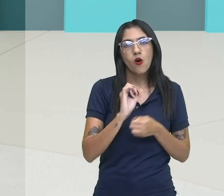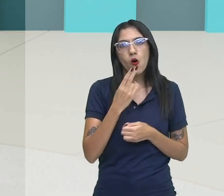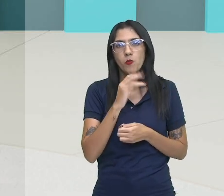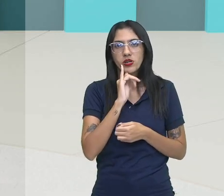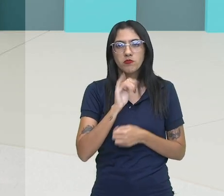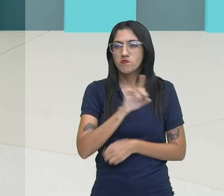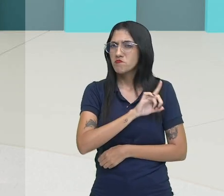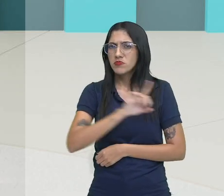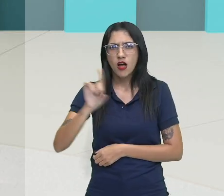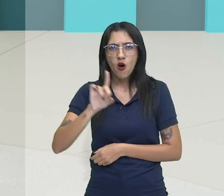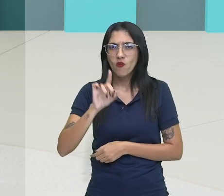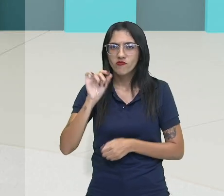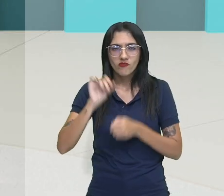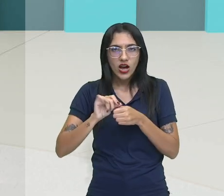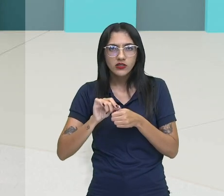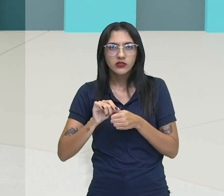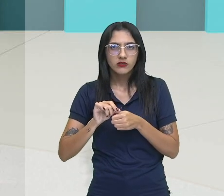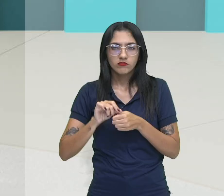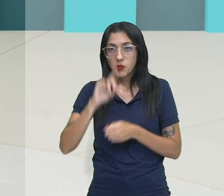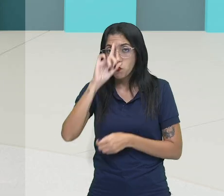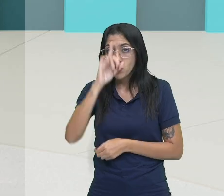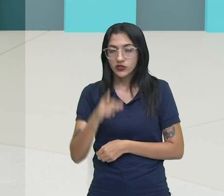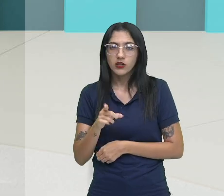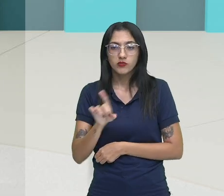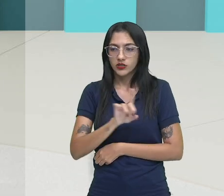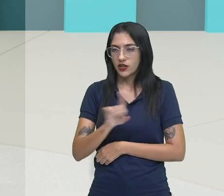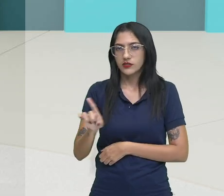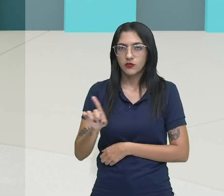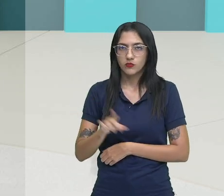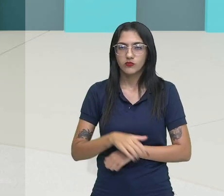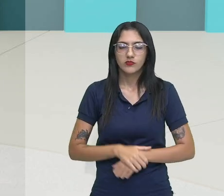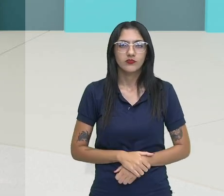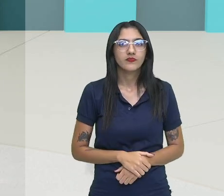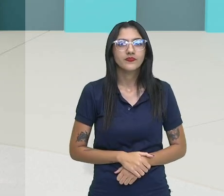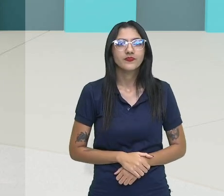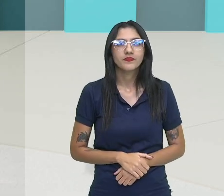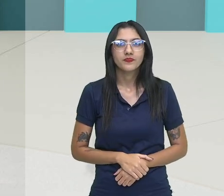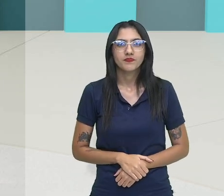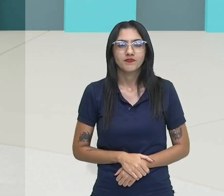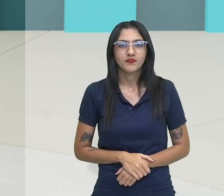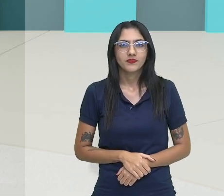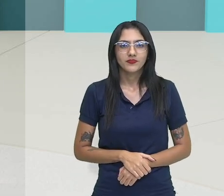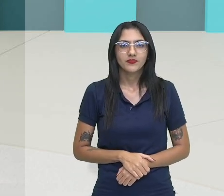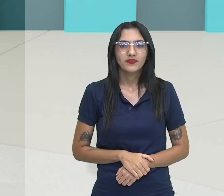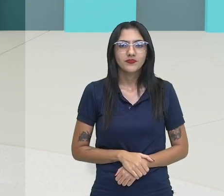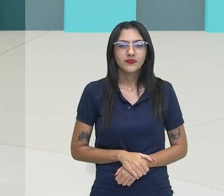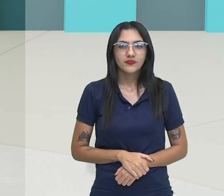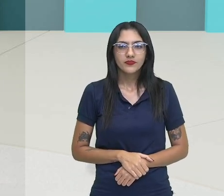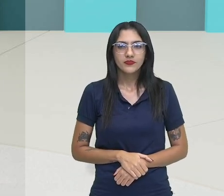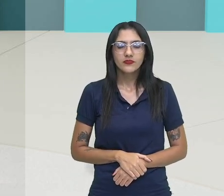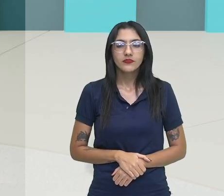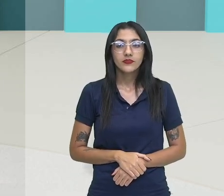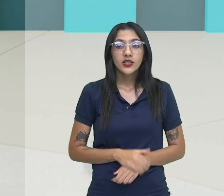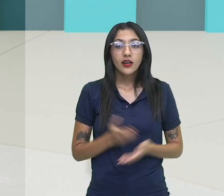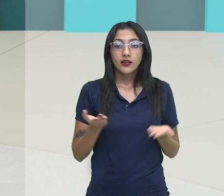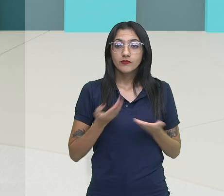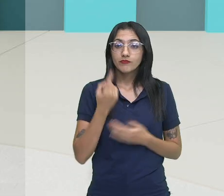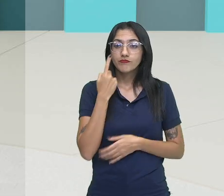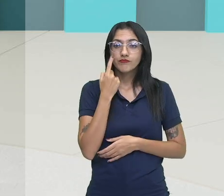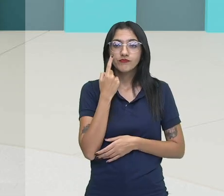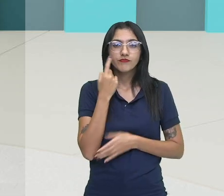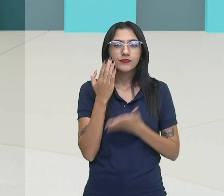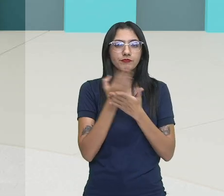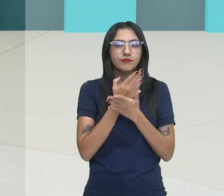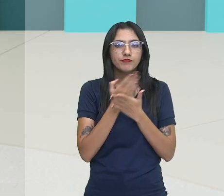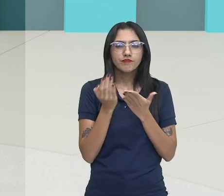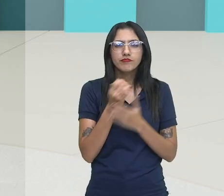Não faça, esse é o imperativo negativo. Beleza? Agora vamos verificar aqui alguns exemplos a